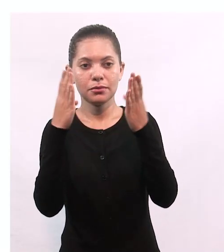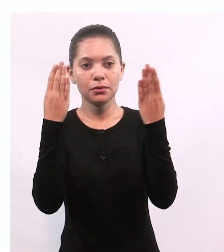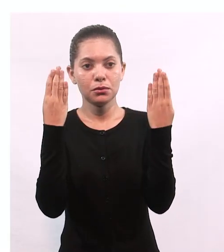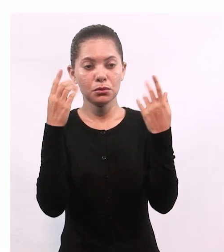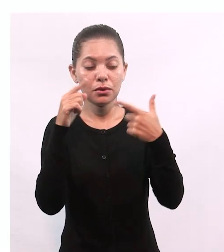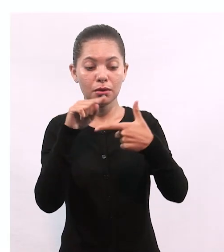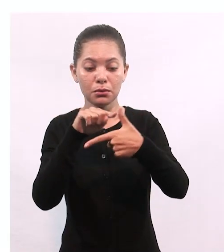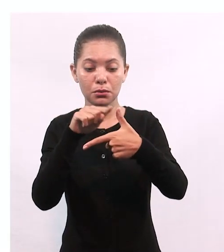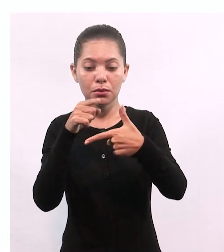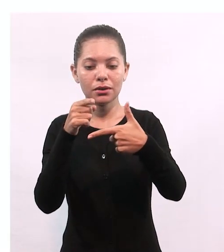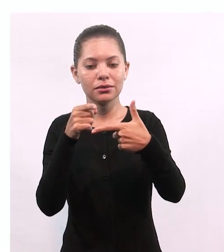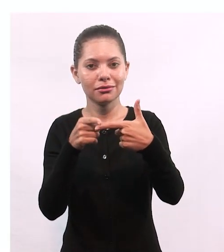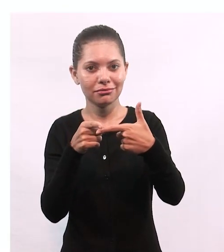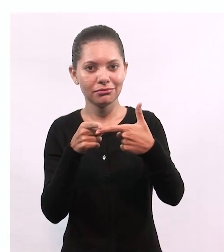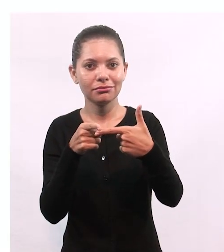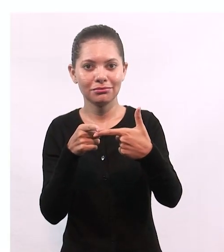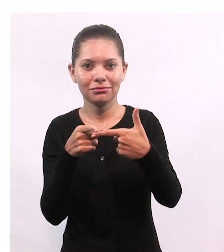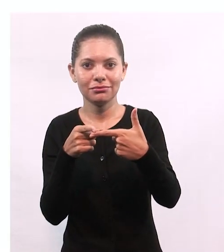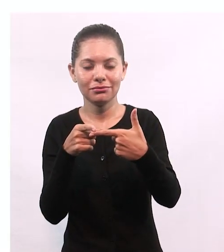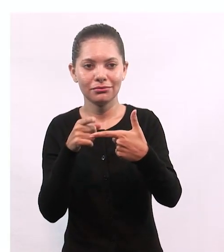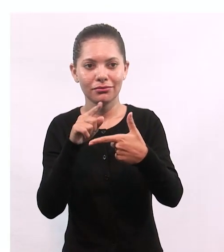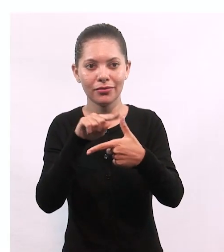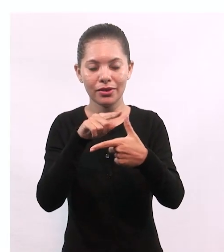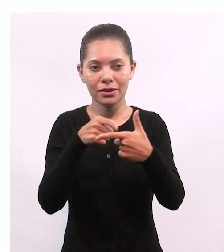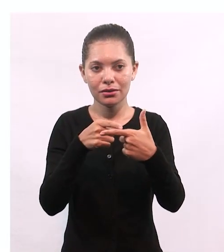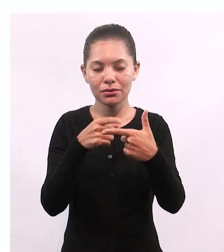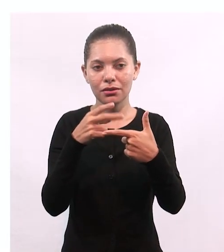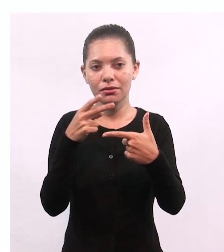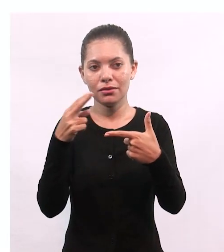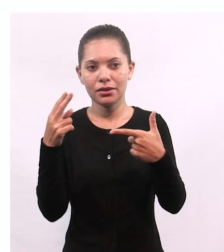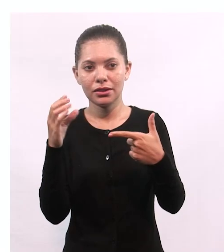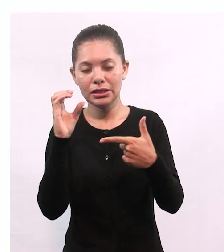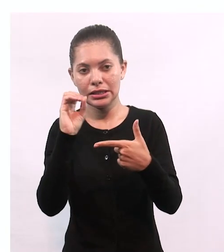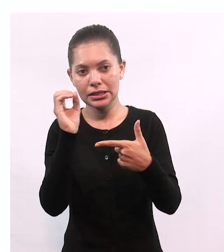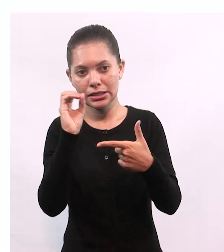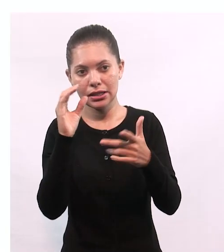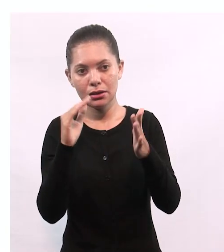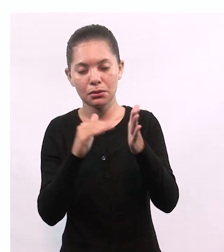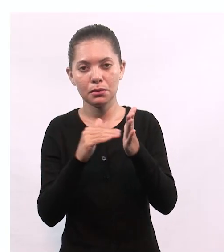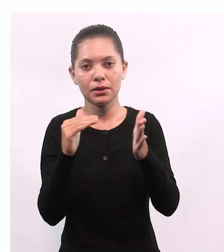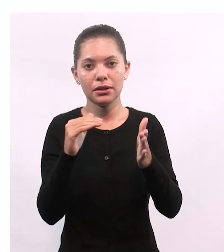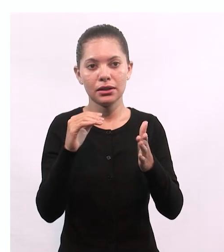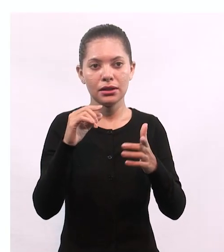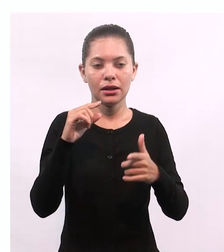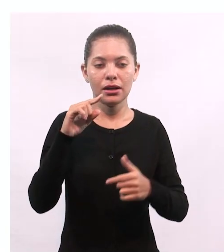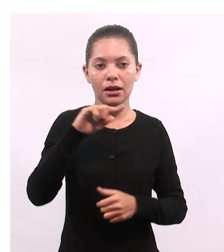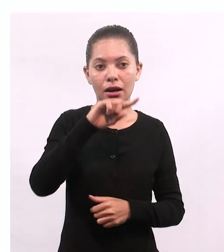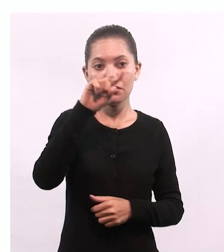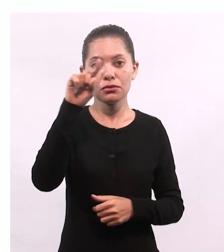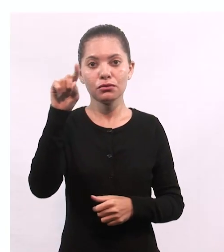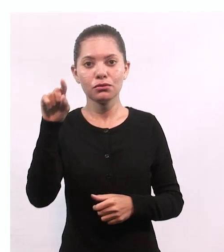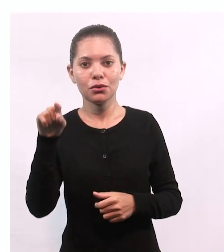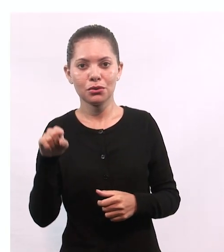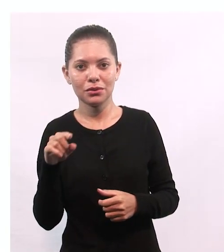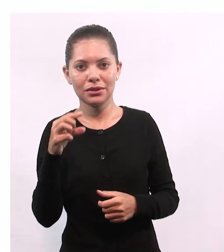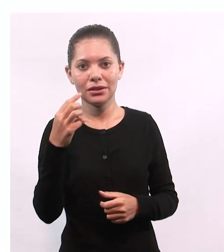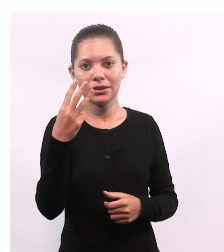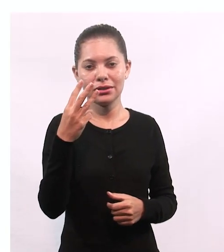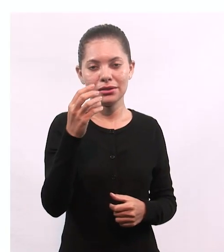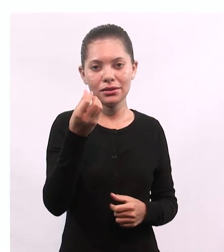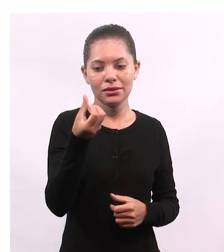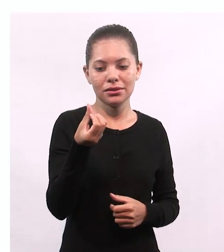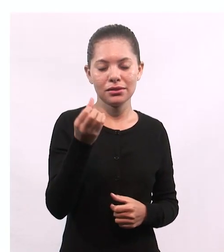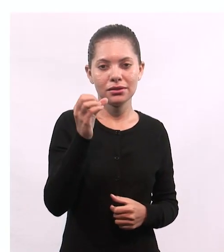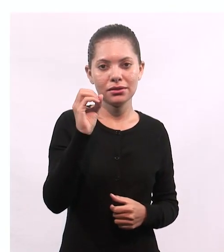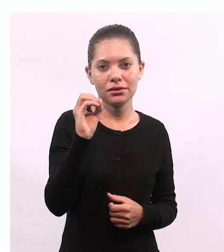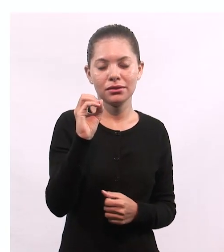essa abertura que a gente chama de ângulo. E esse ângulo é uma variação que vai de 0 até a volta completa,